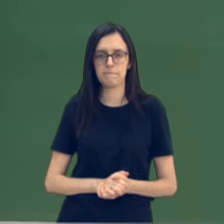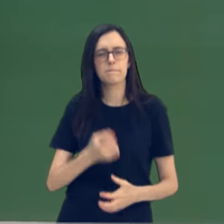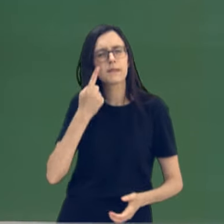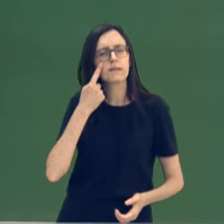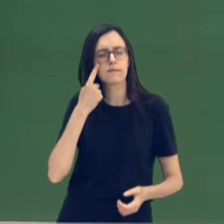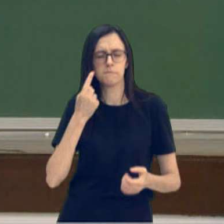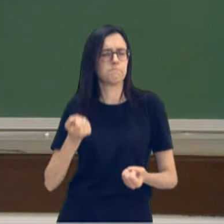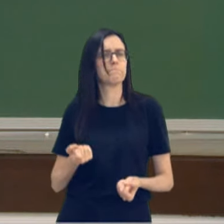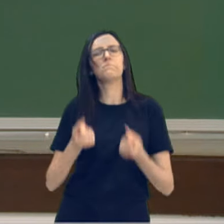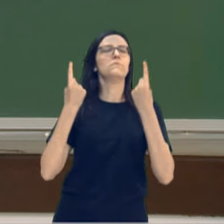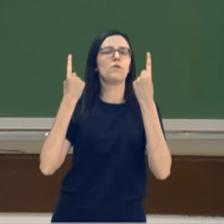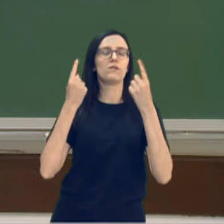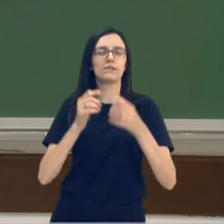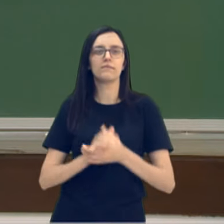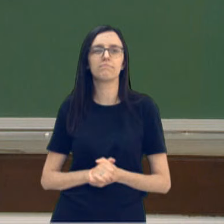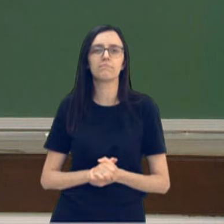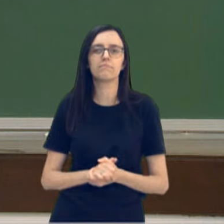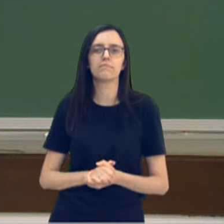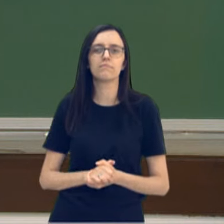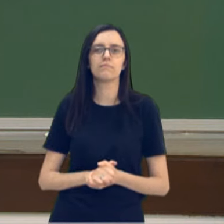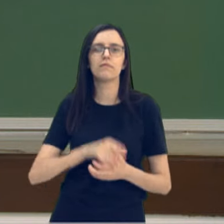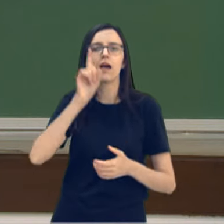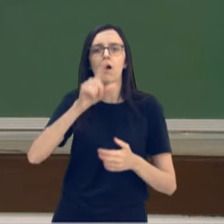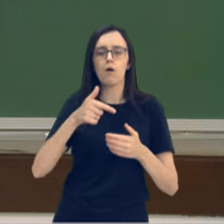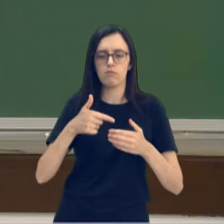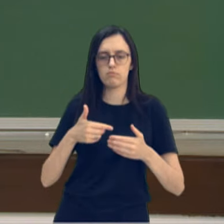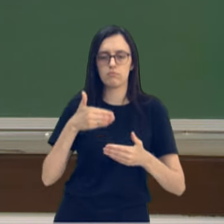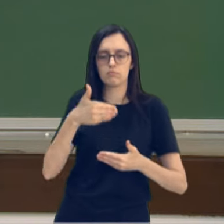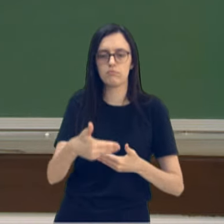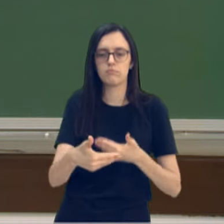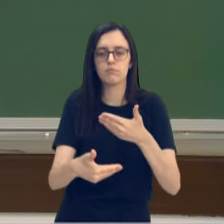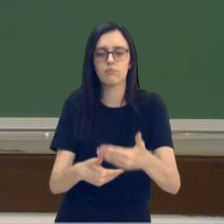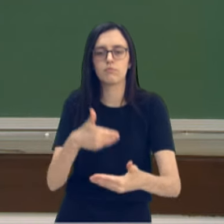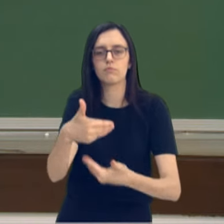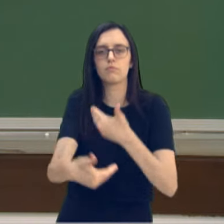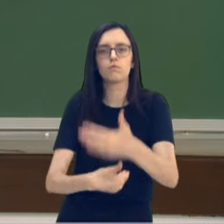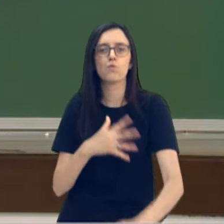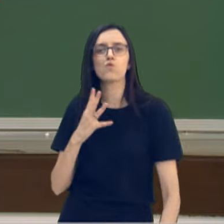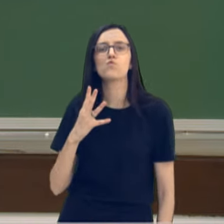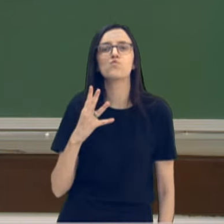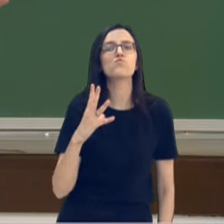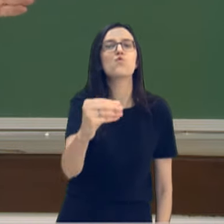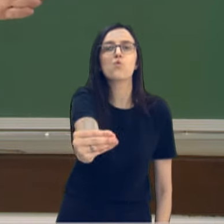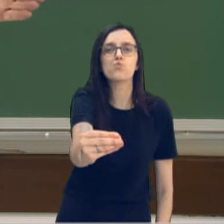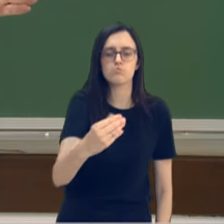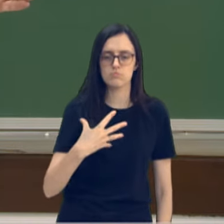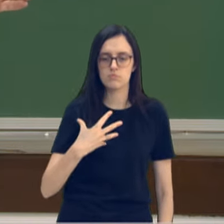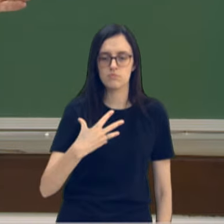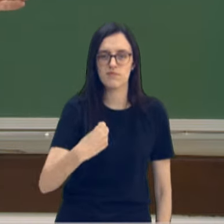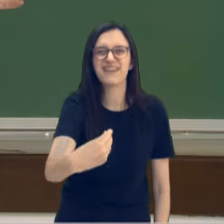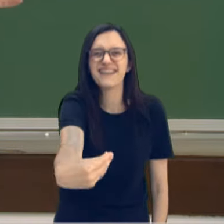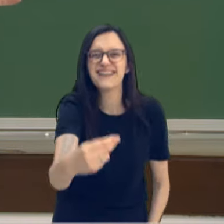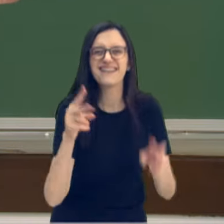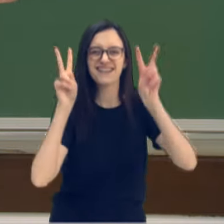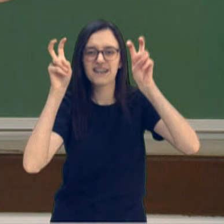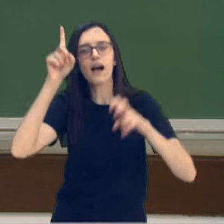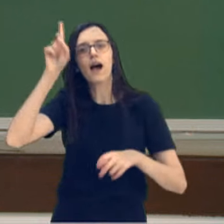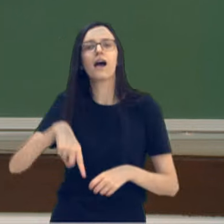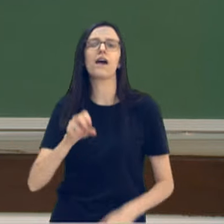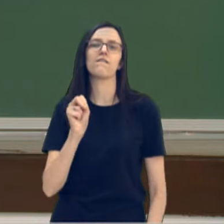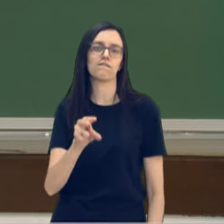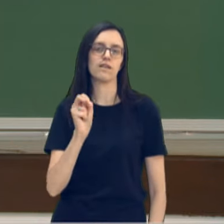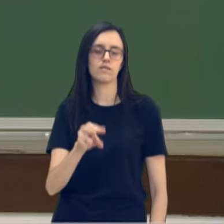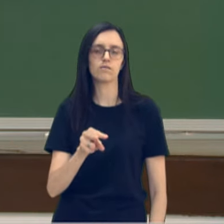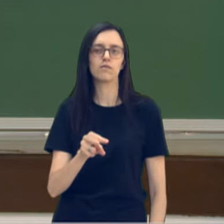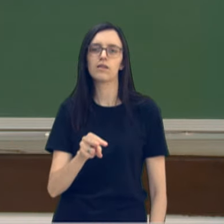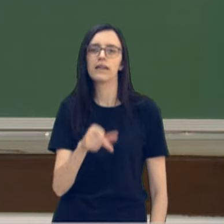que incrível? E aí, é uma linhagem que dali em diante, todos os descendentes dessa linhagem vão produzir vírus. E